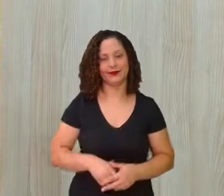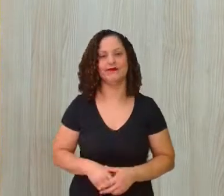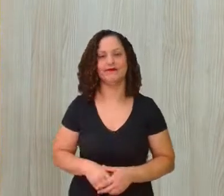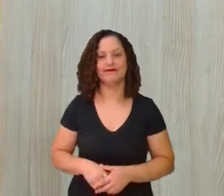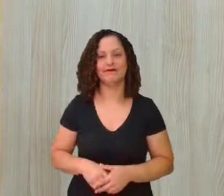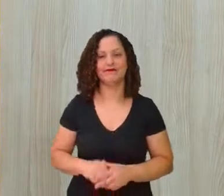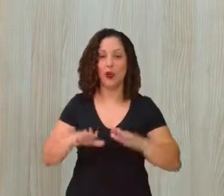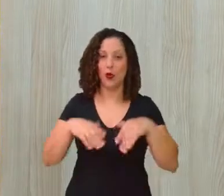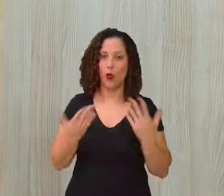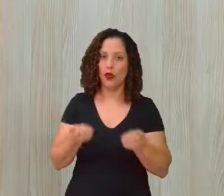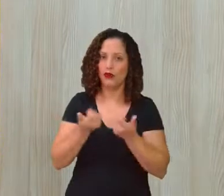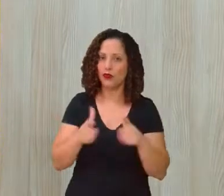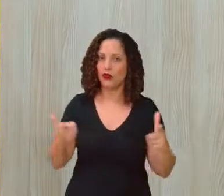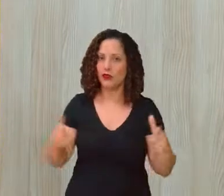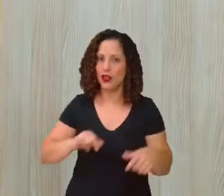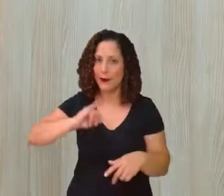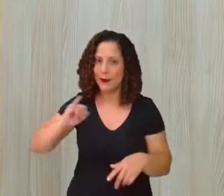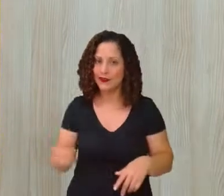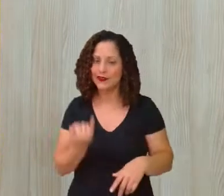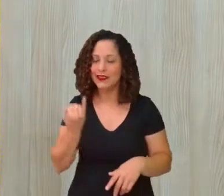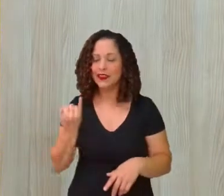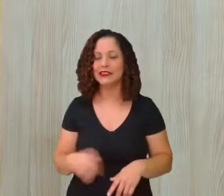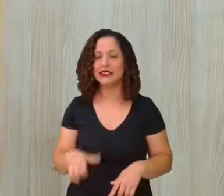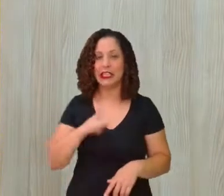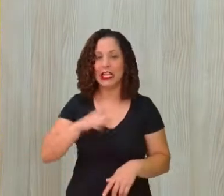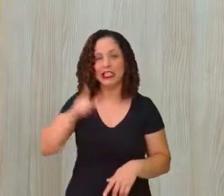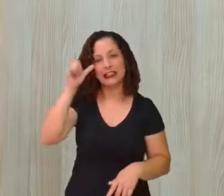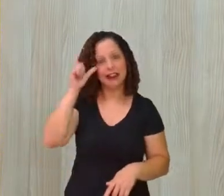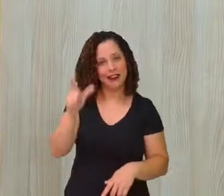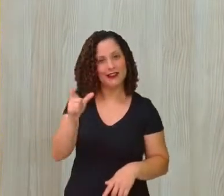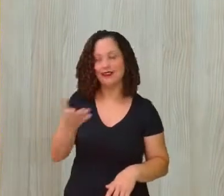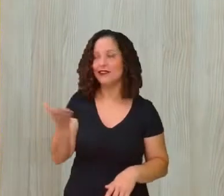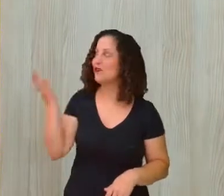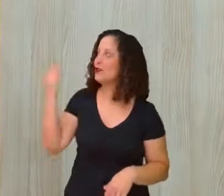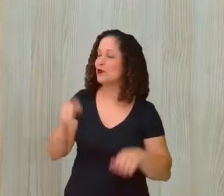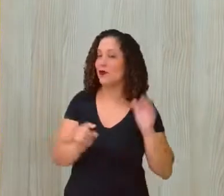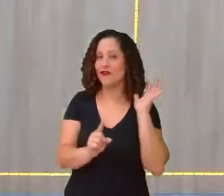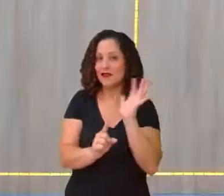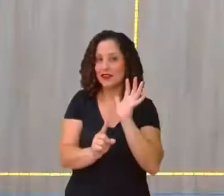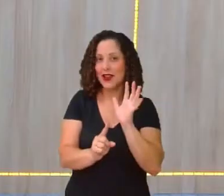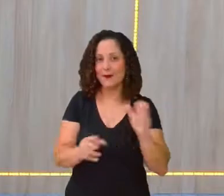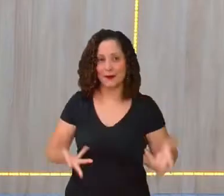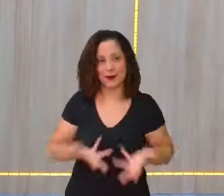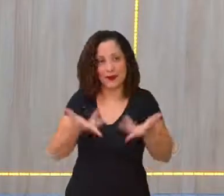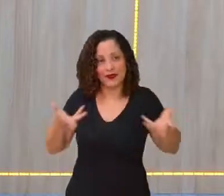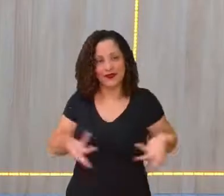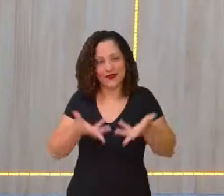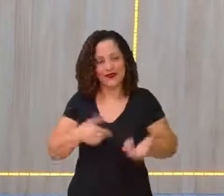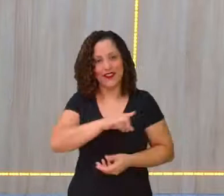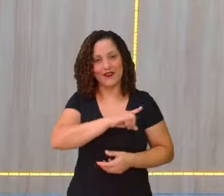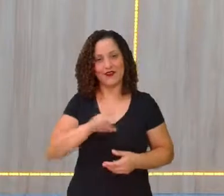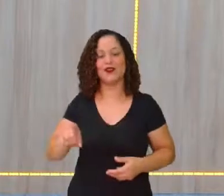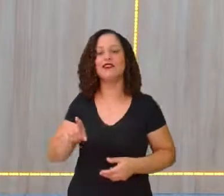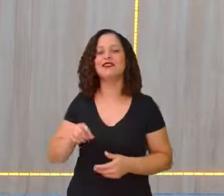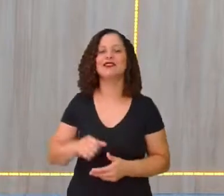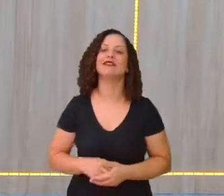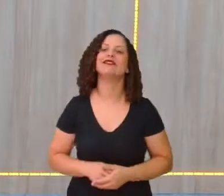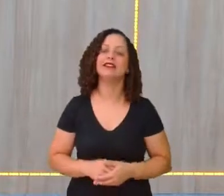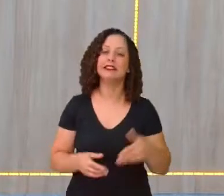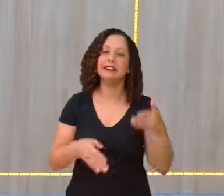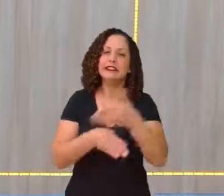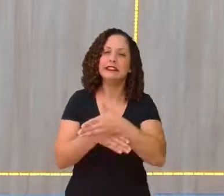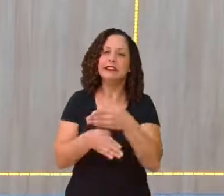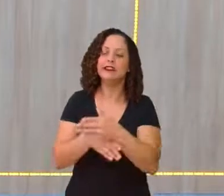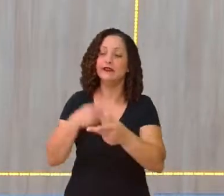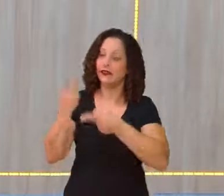ela não aparece, mas você tem esse interesse, então essas aulas aqui servem também para vocês se interessarem aí por esses conteúdos, né? De ir lá e